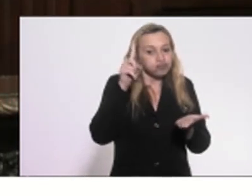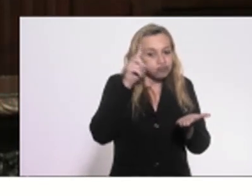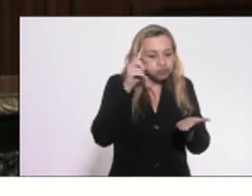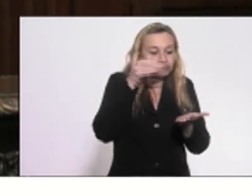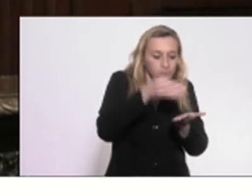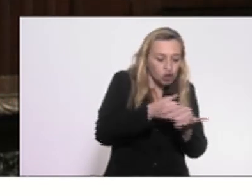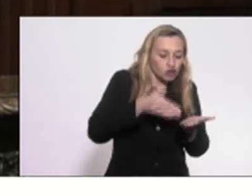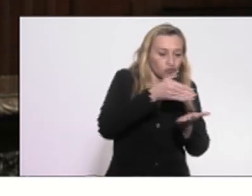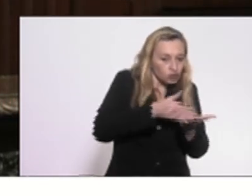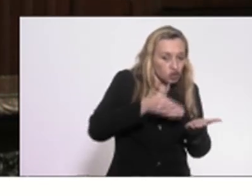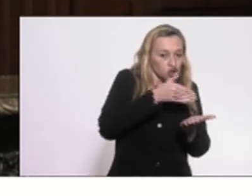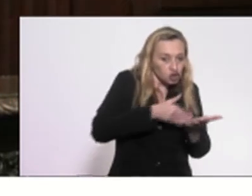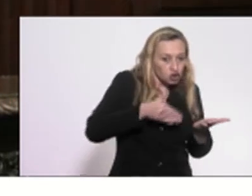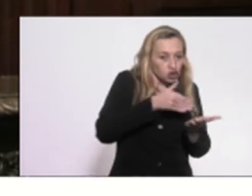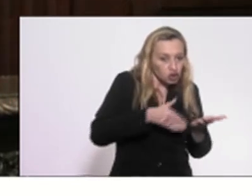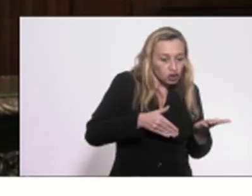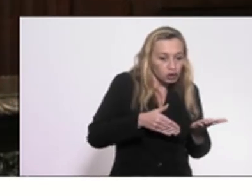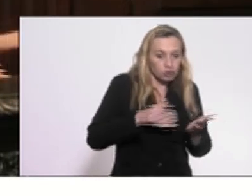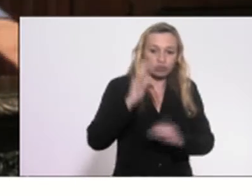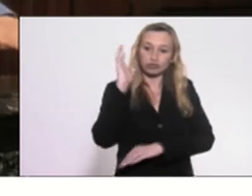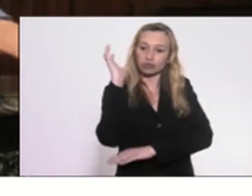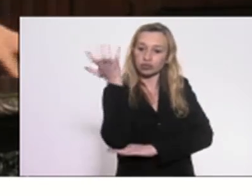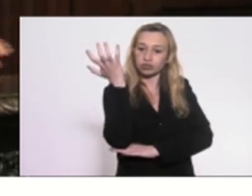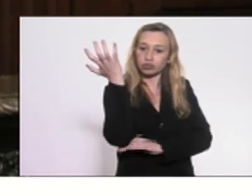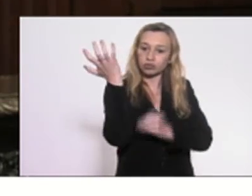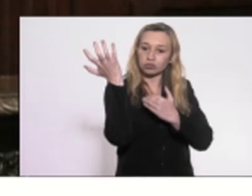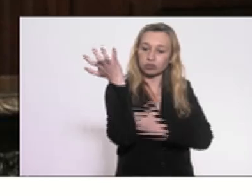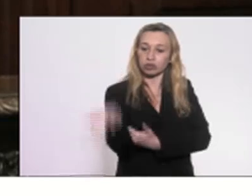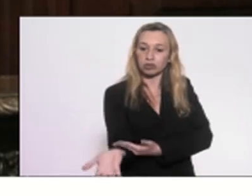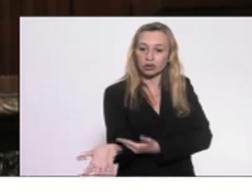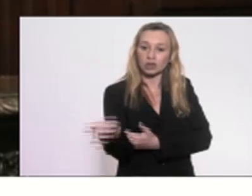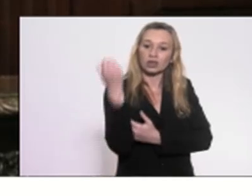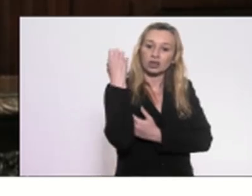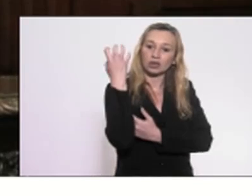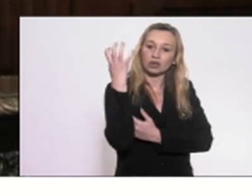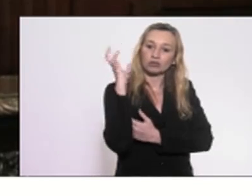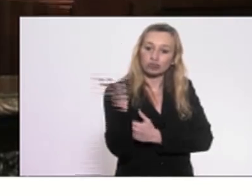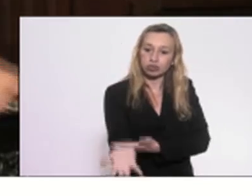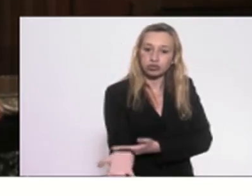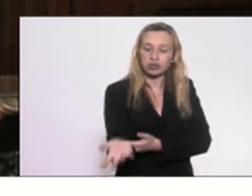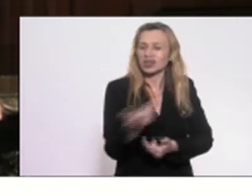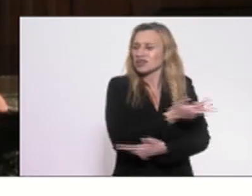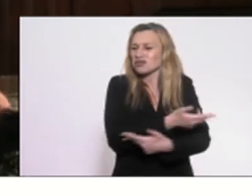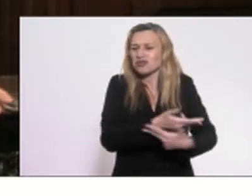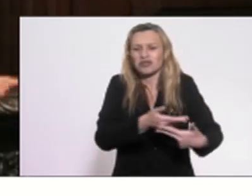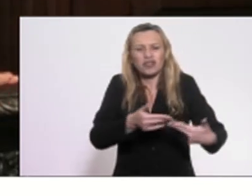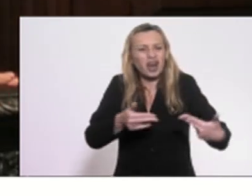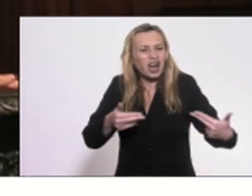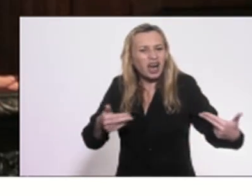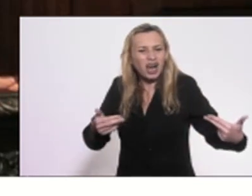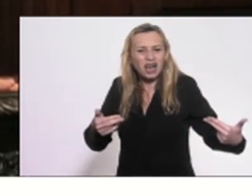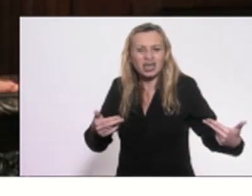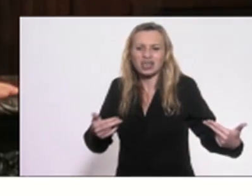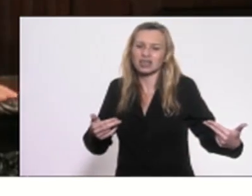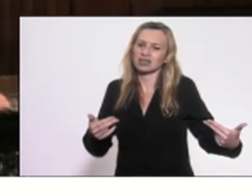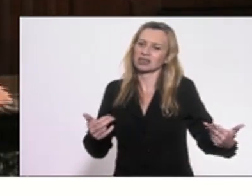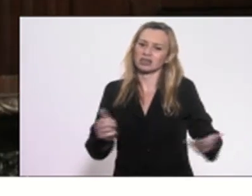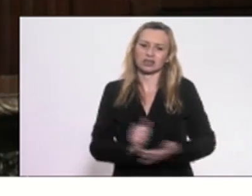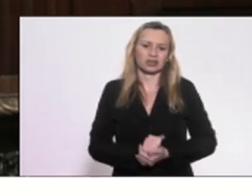continuamente por desmatamentos das mais diversas